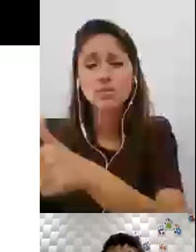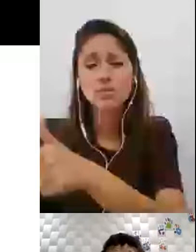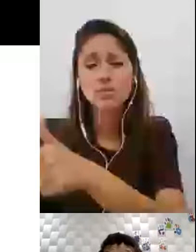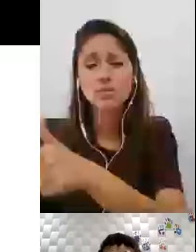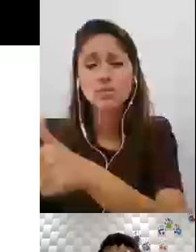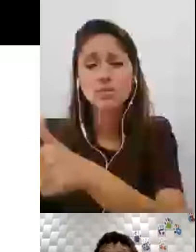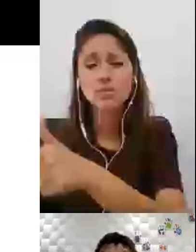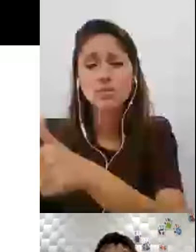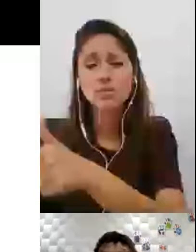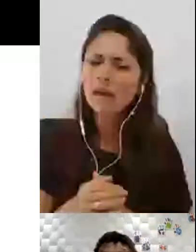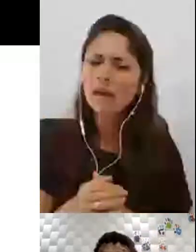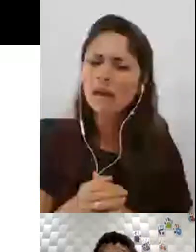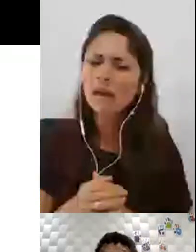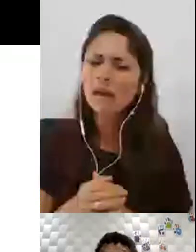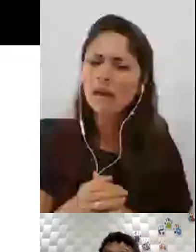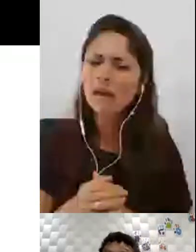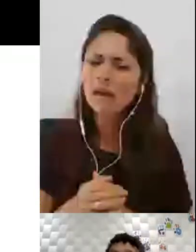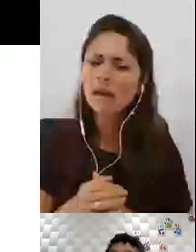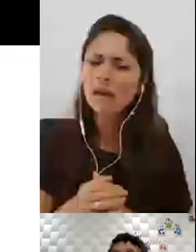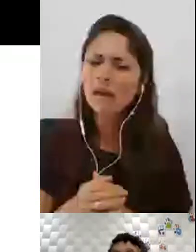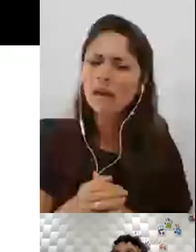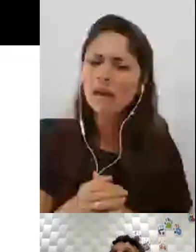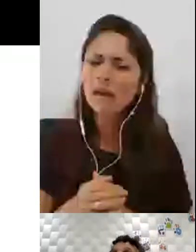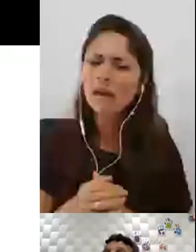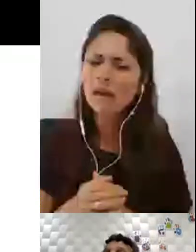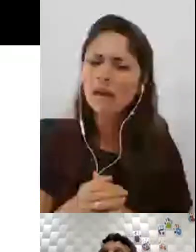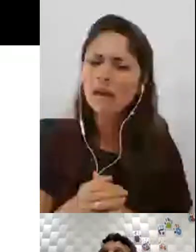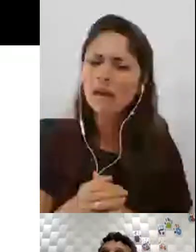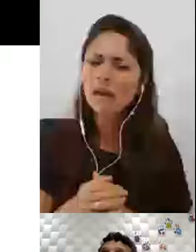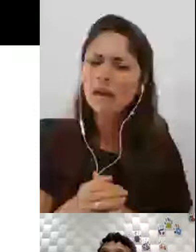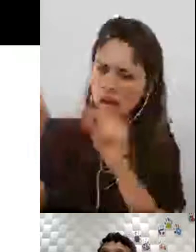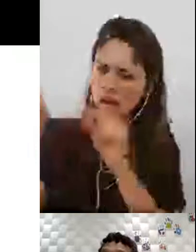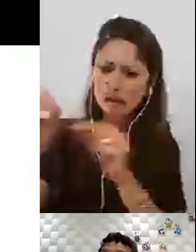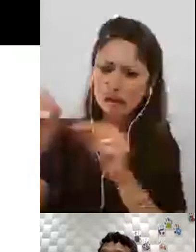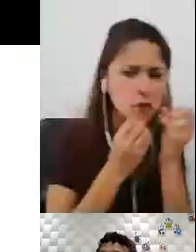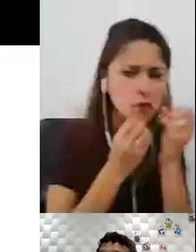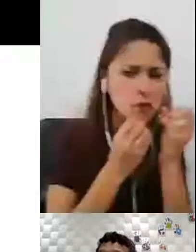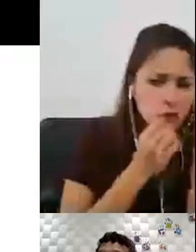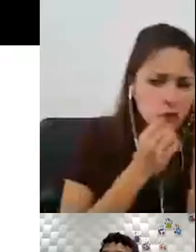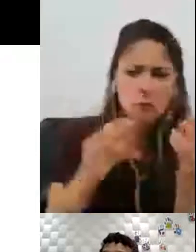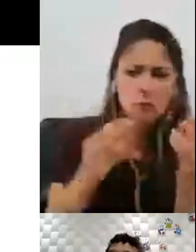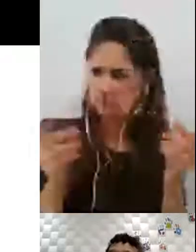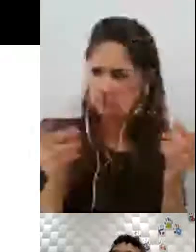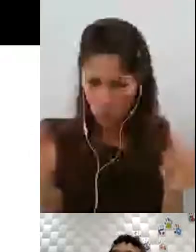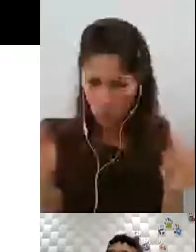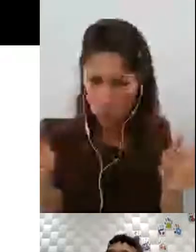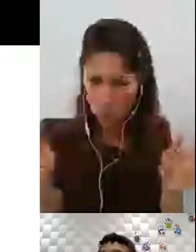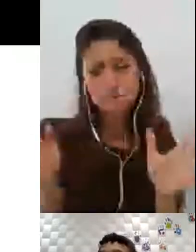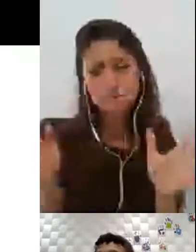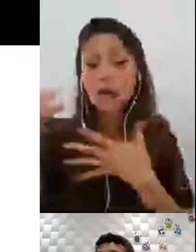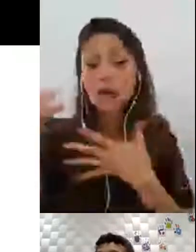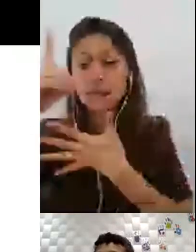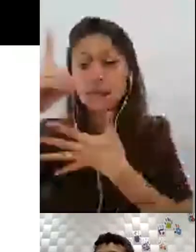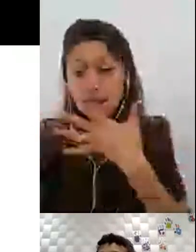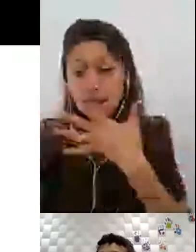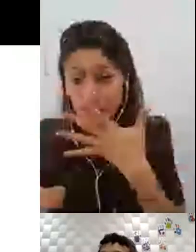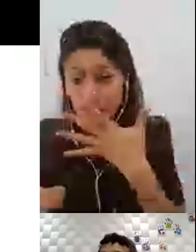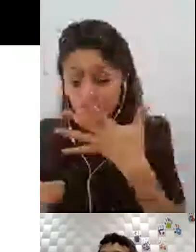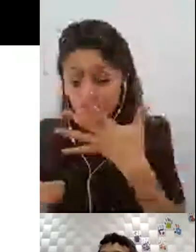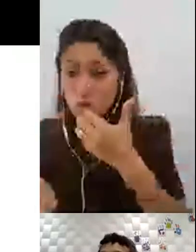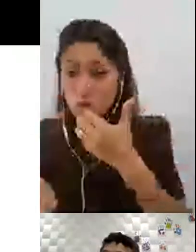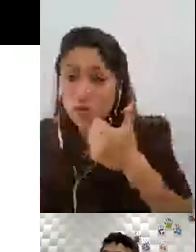um dado? O que é um dado? Qual a diferença de um dado e informação? O dado, na sua essência, é o suporte para a